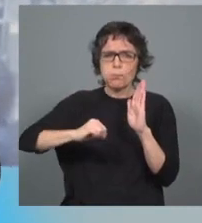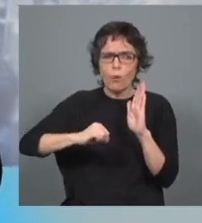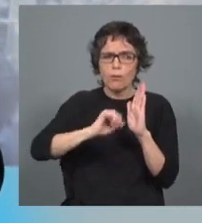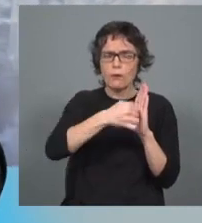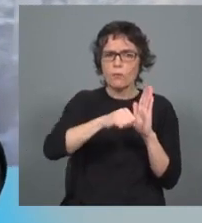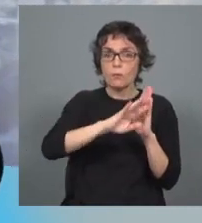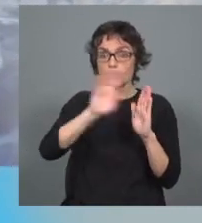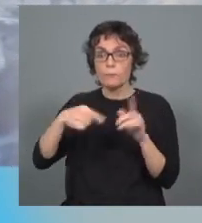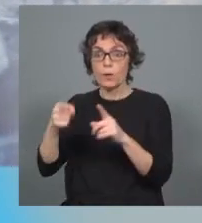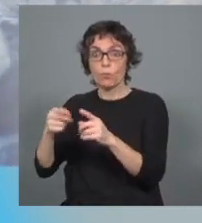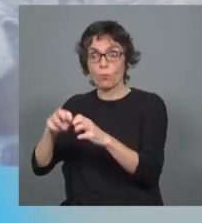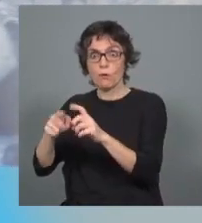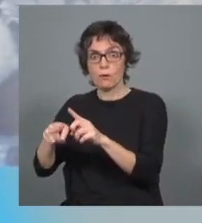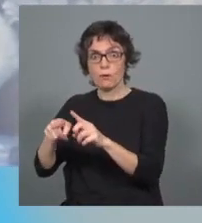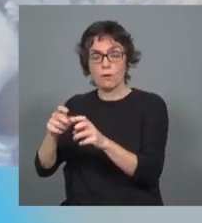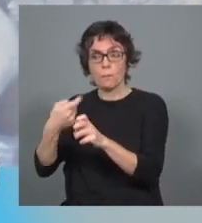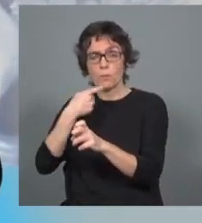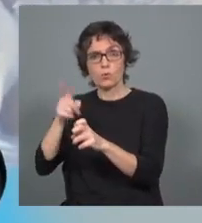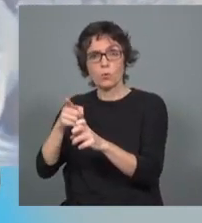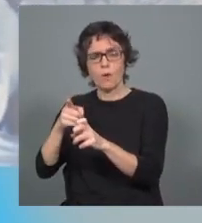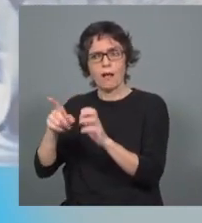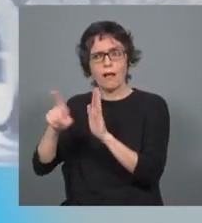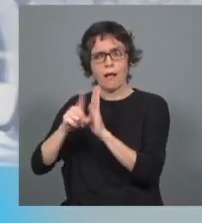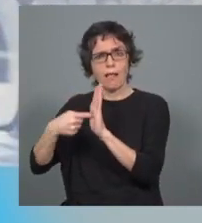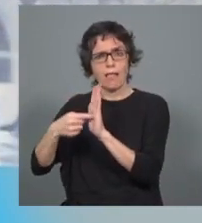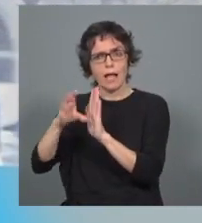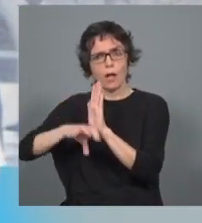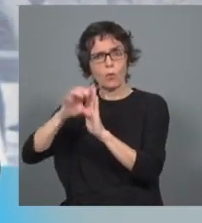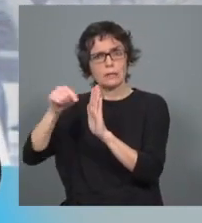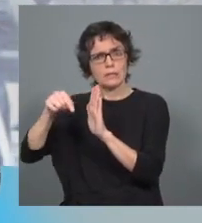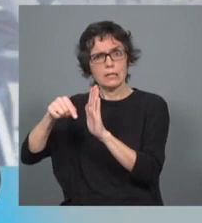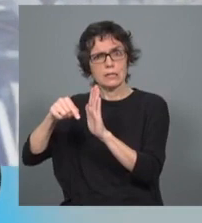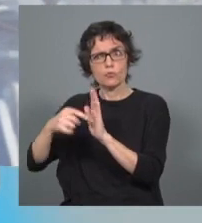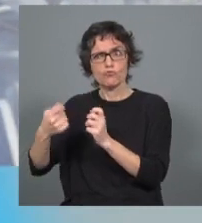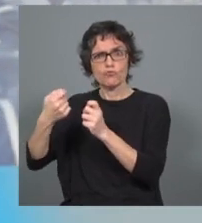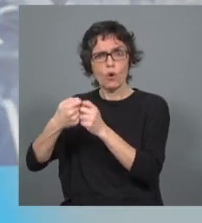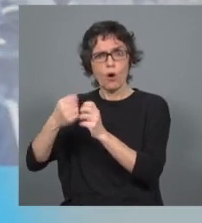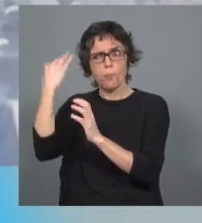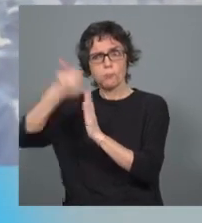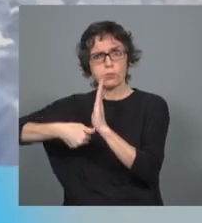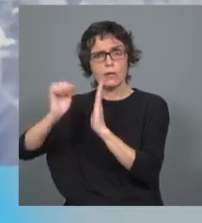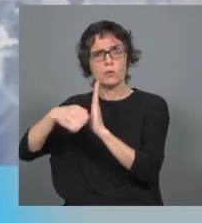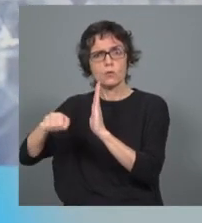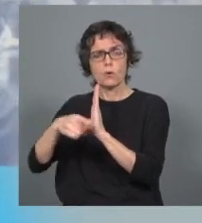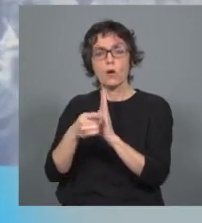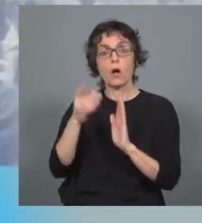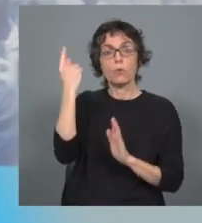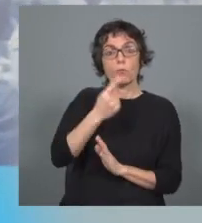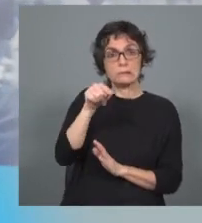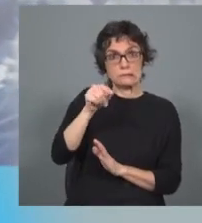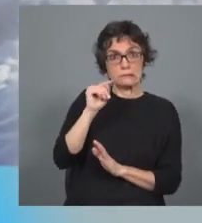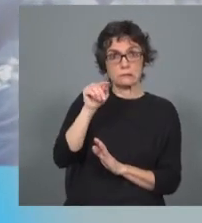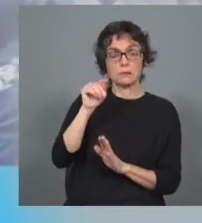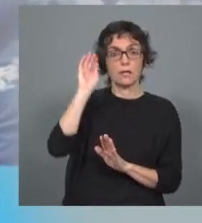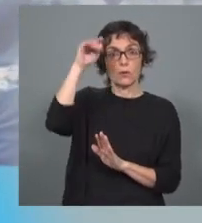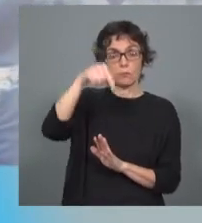disso, as condições em que a lei prevê são constitucionais ou não. O Sr. Presidente da República, no seu pedido de